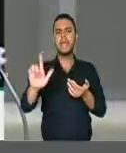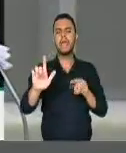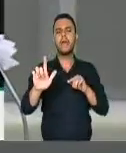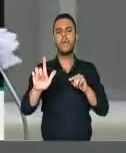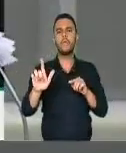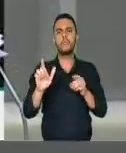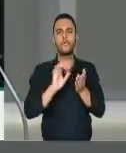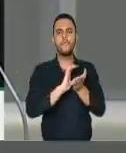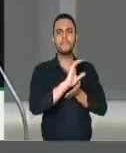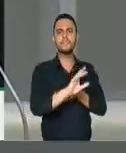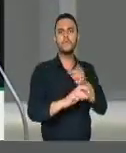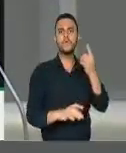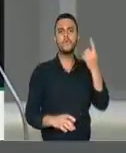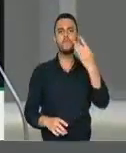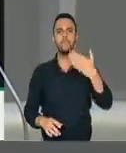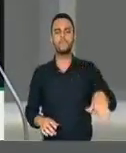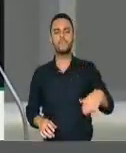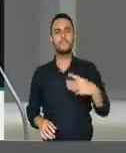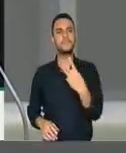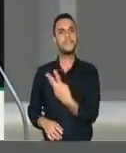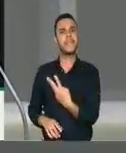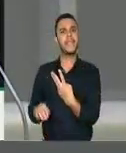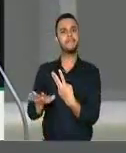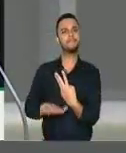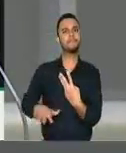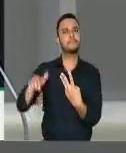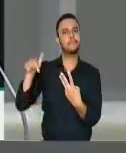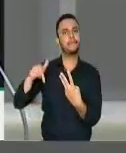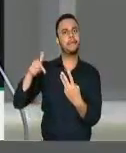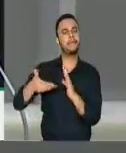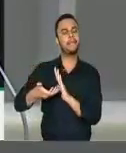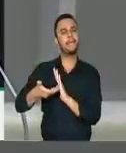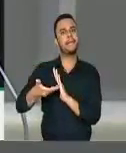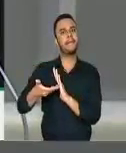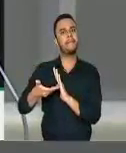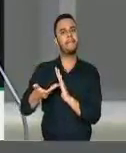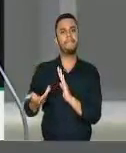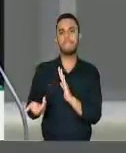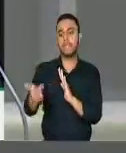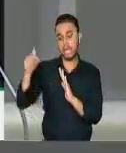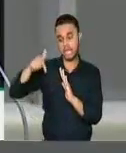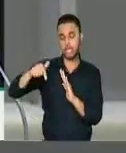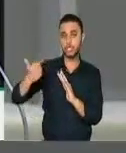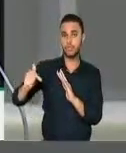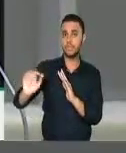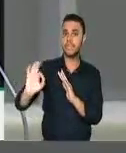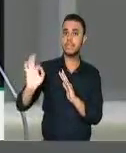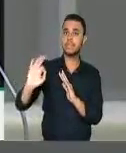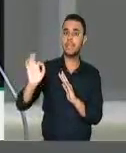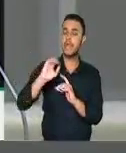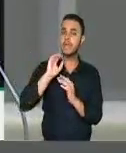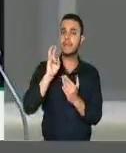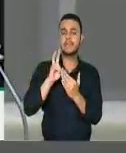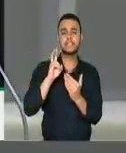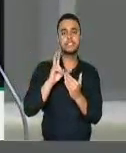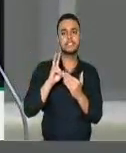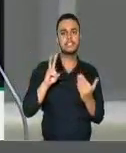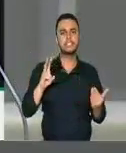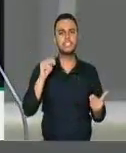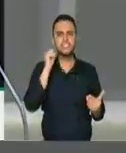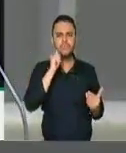financiou 1/3 desta casa, onde não há nenhum indígena. As mulheres